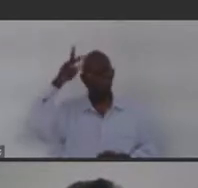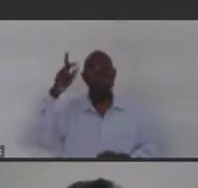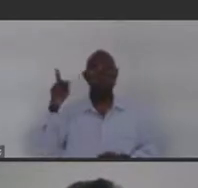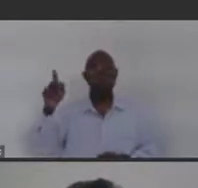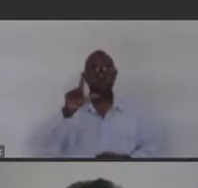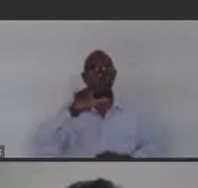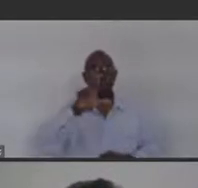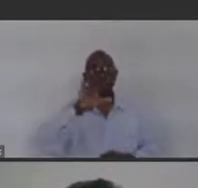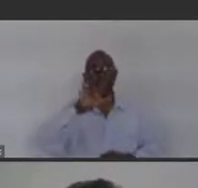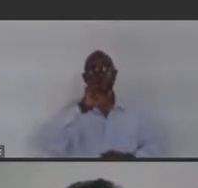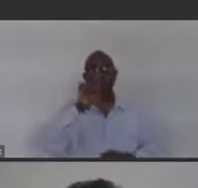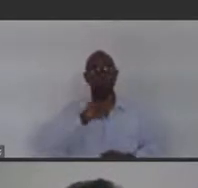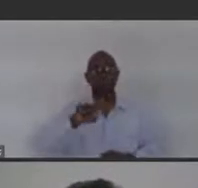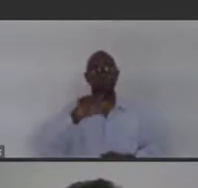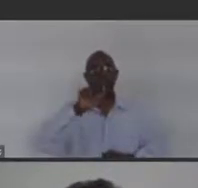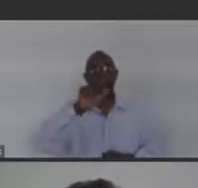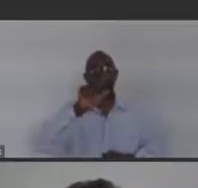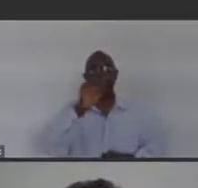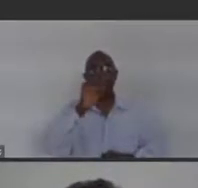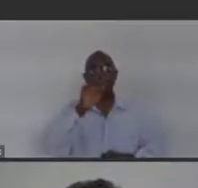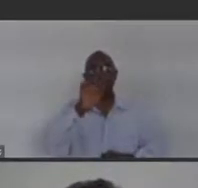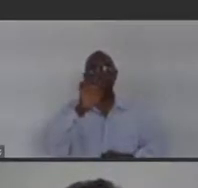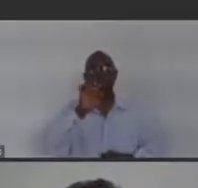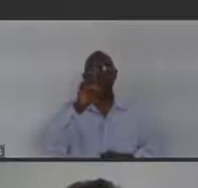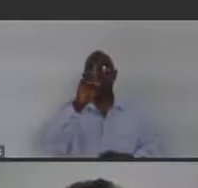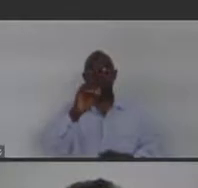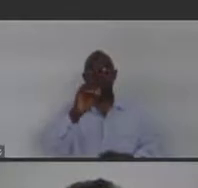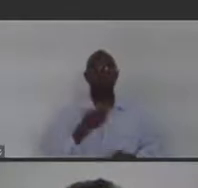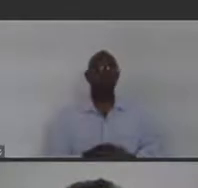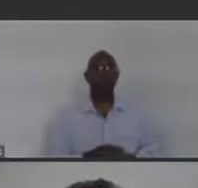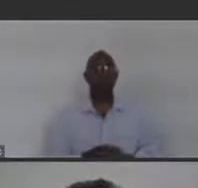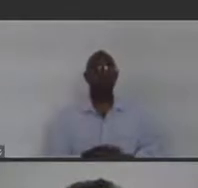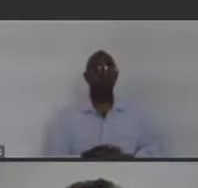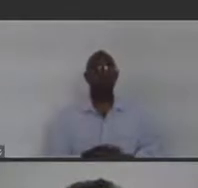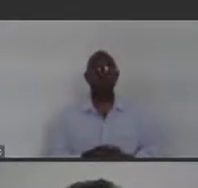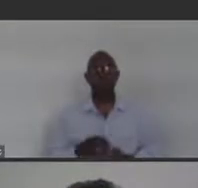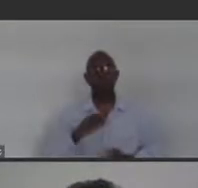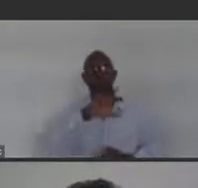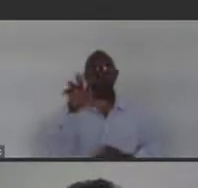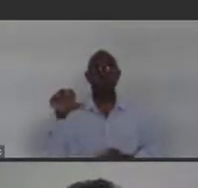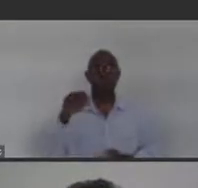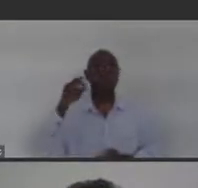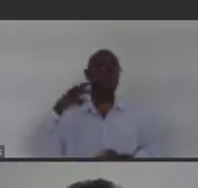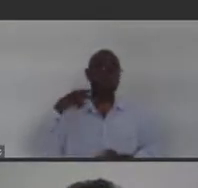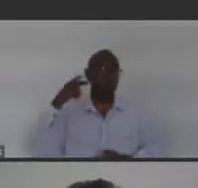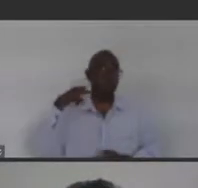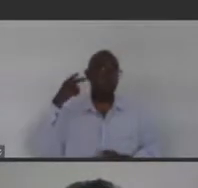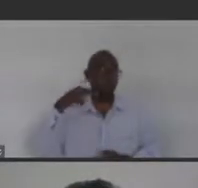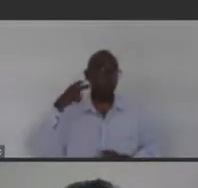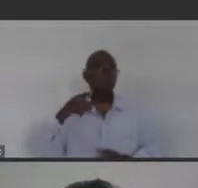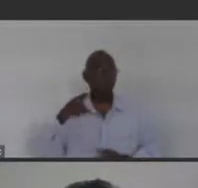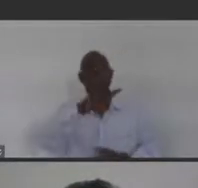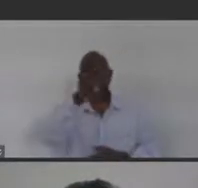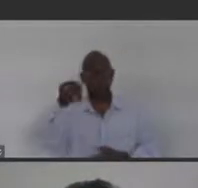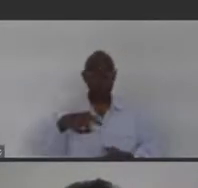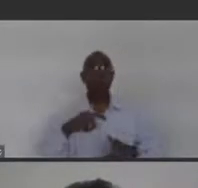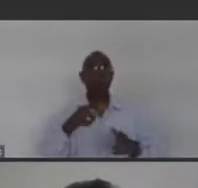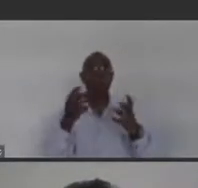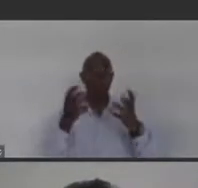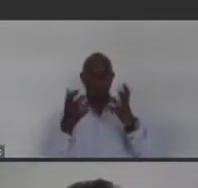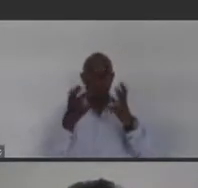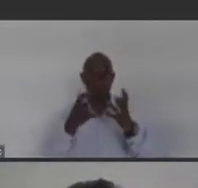Luiz Alfredo Castro Rusa Dalben. Eu pergunto quais vereadores gostariam de assinar o pedido